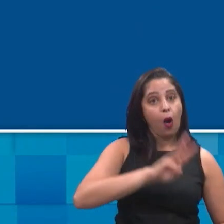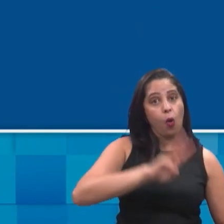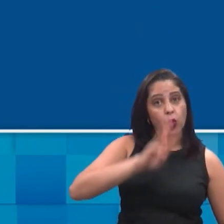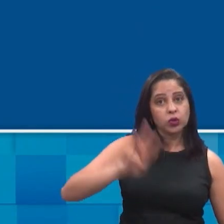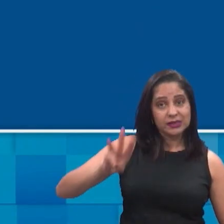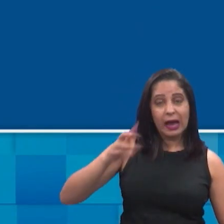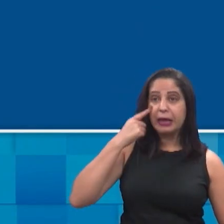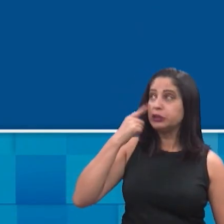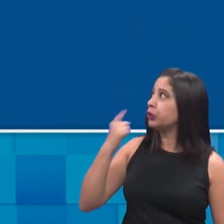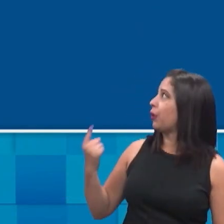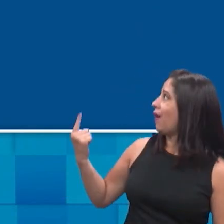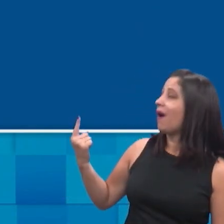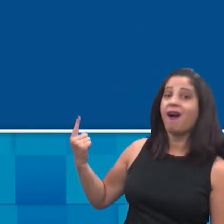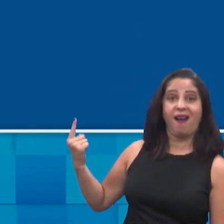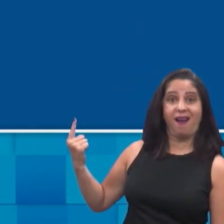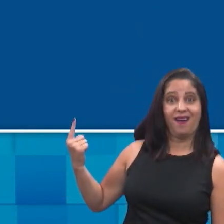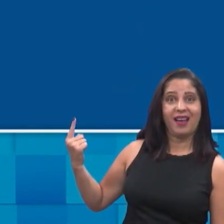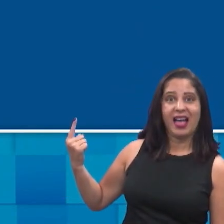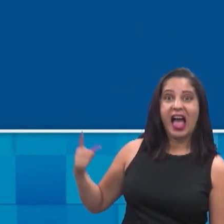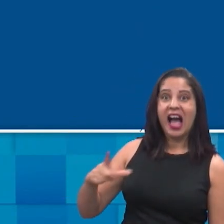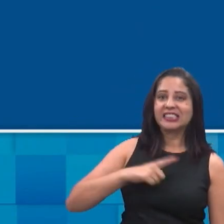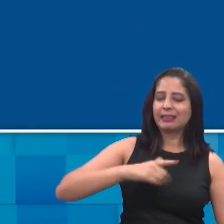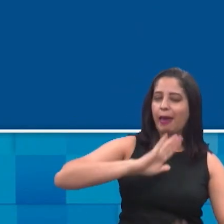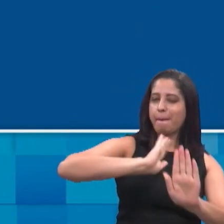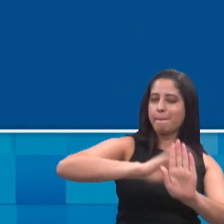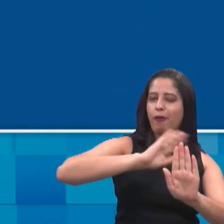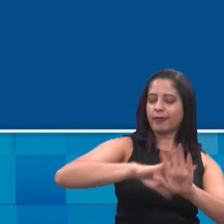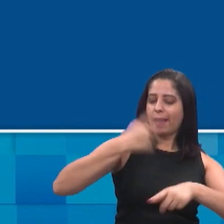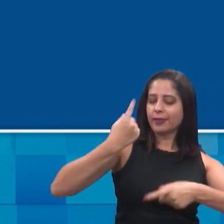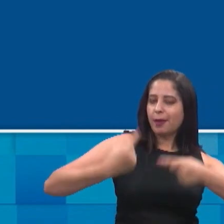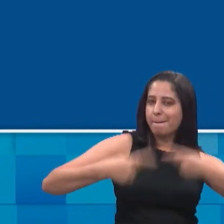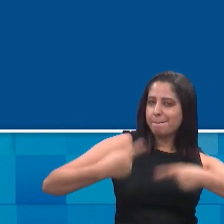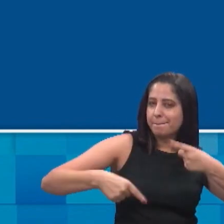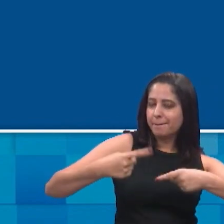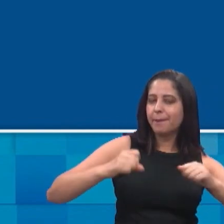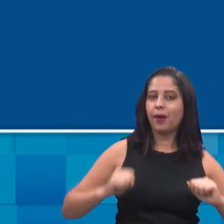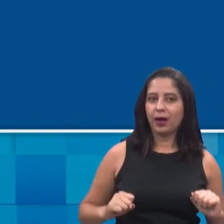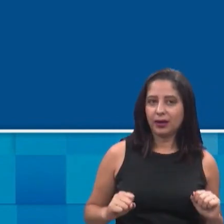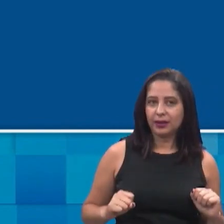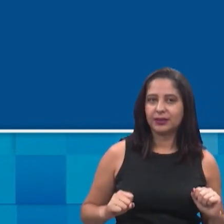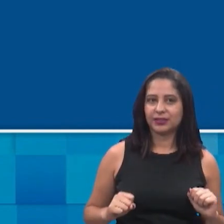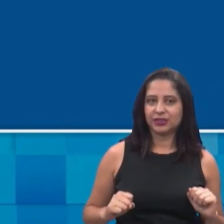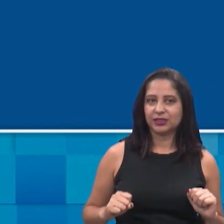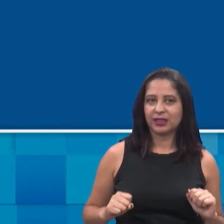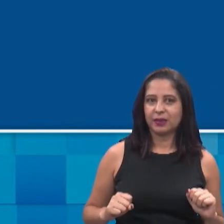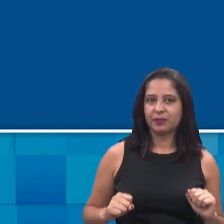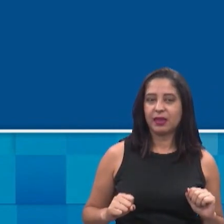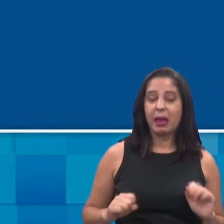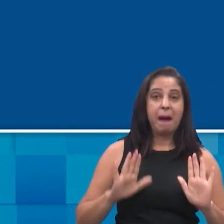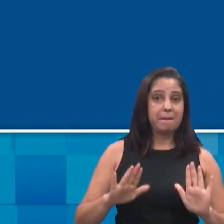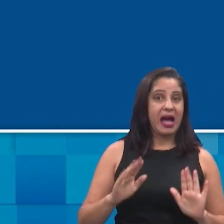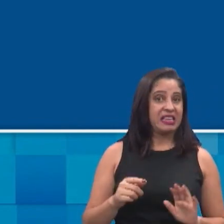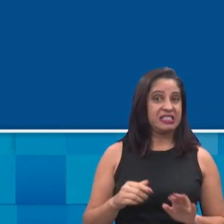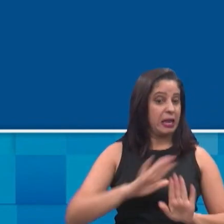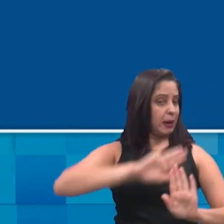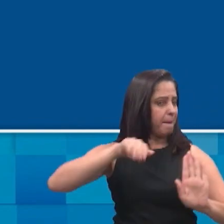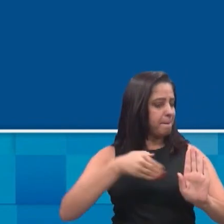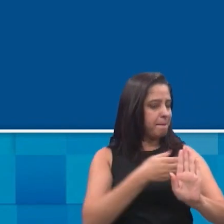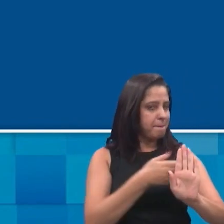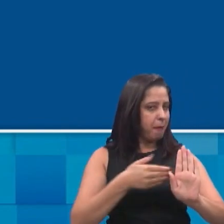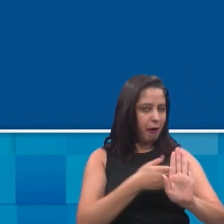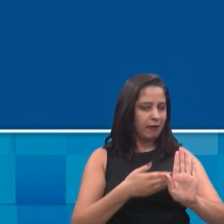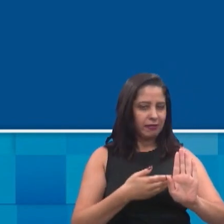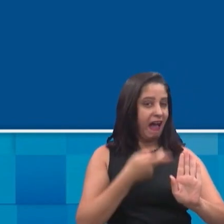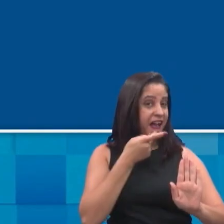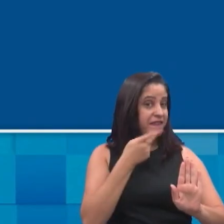um portal que tem um político por trás, inclusive um político, no meu entendimento, covarde, porque ele não se mostra como dono do portal, embora sendo o dono do portal.